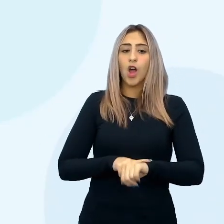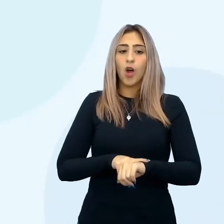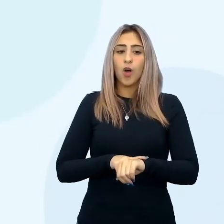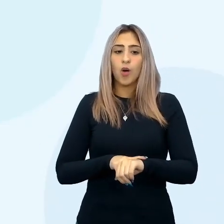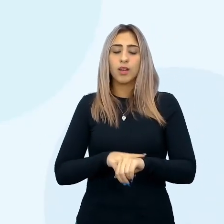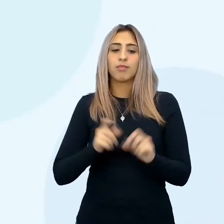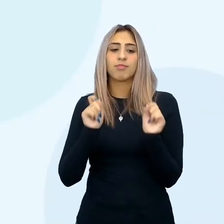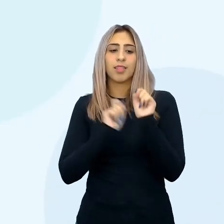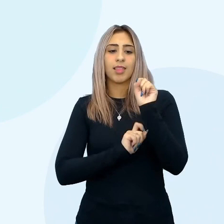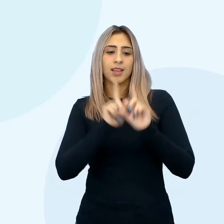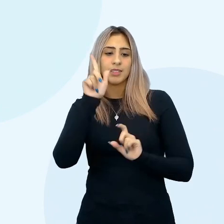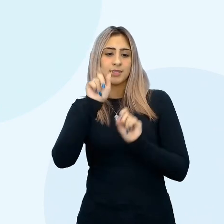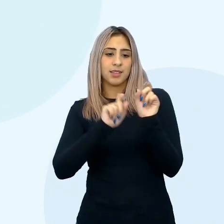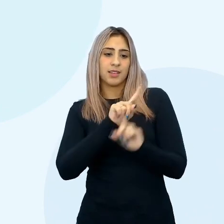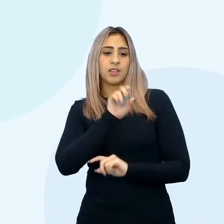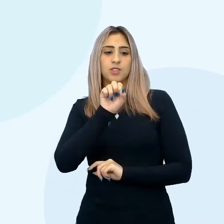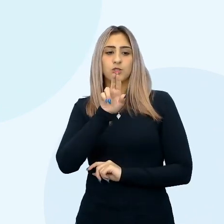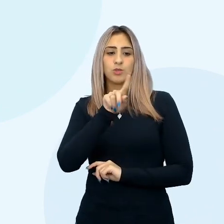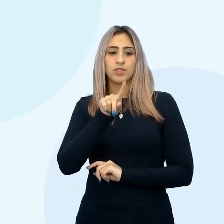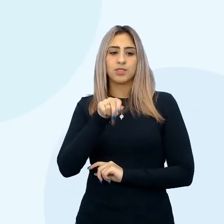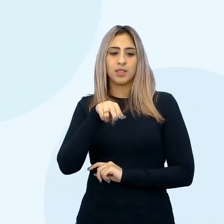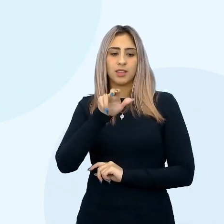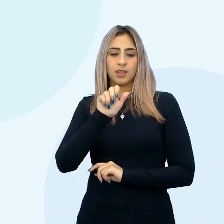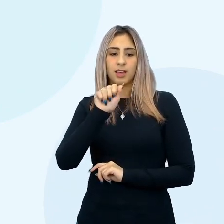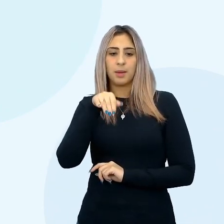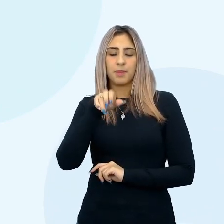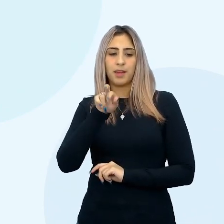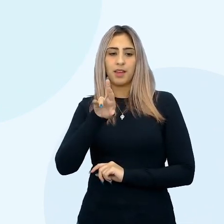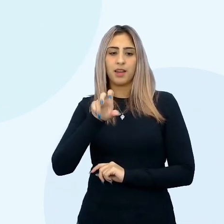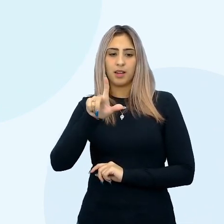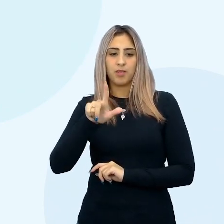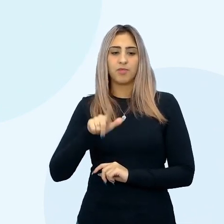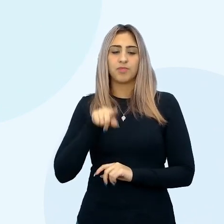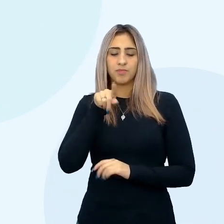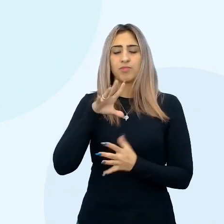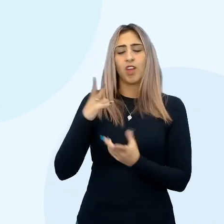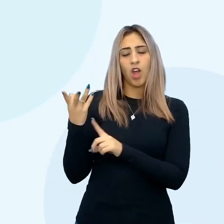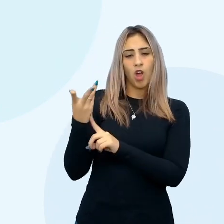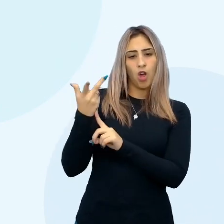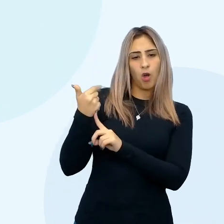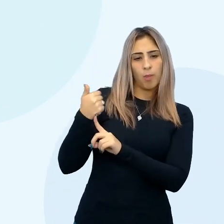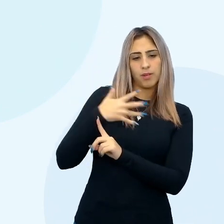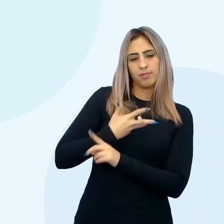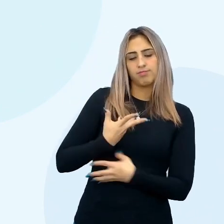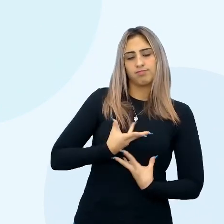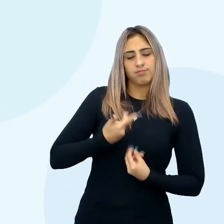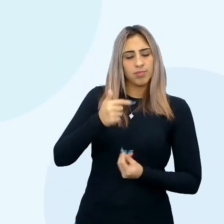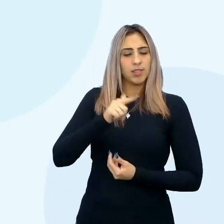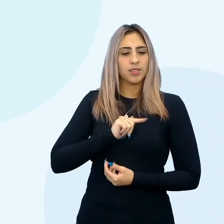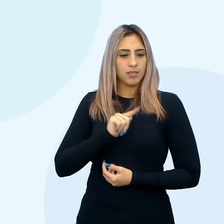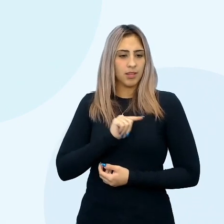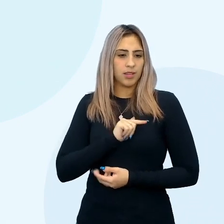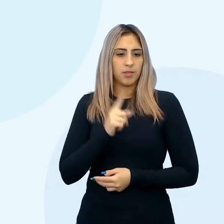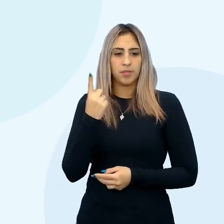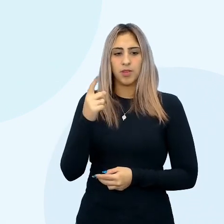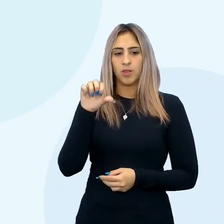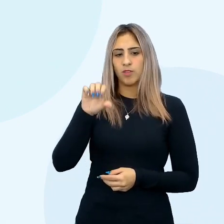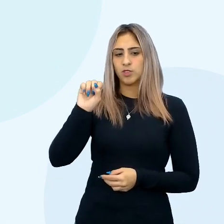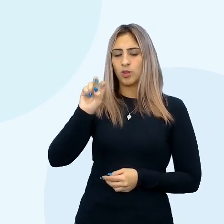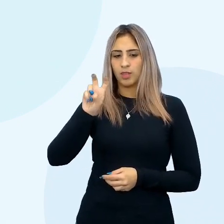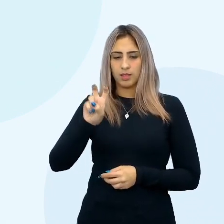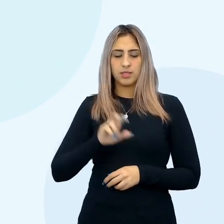Estrela, da Suzana Amaral. É um filme inspirado numa obra literária, Censura 12 anos, de 85. O